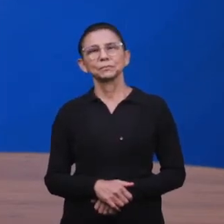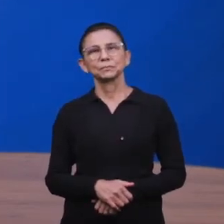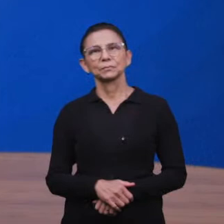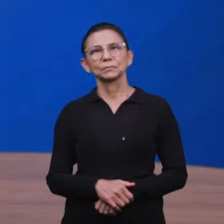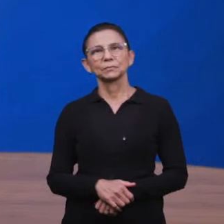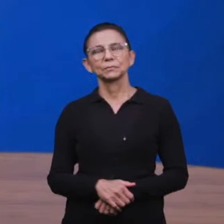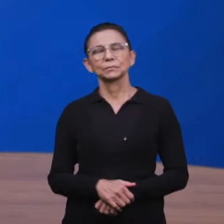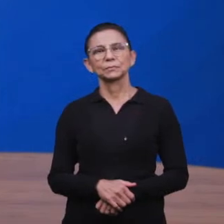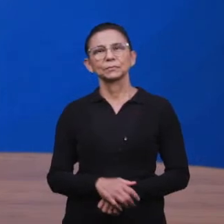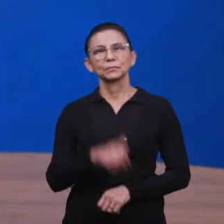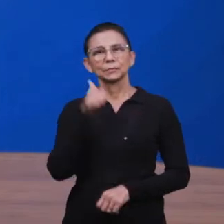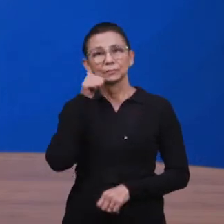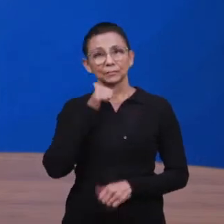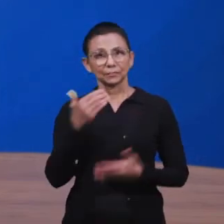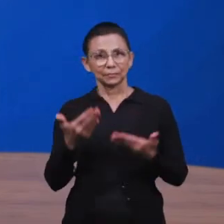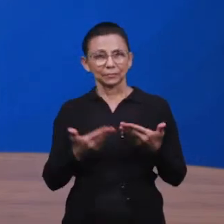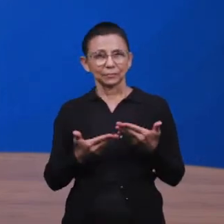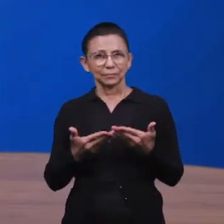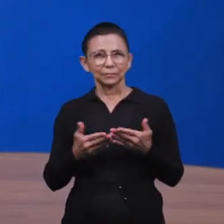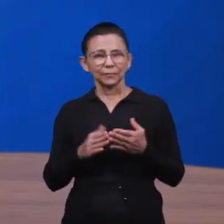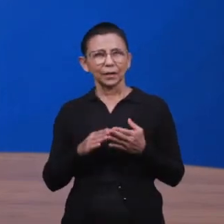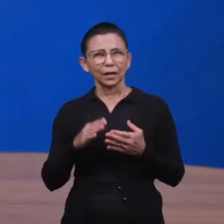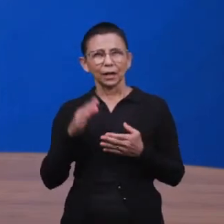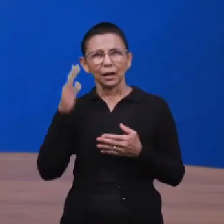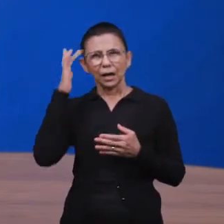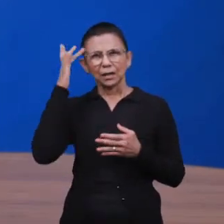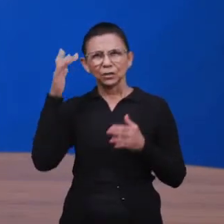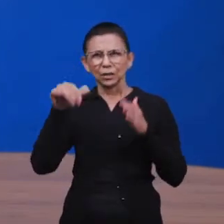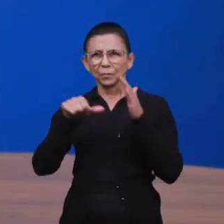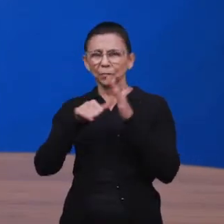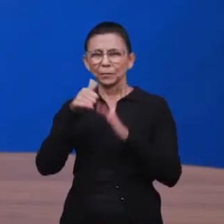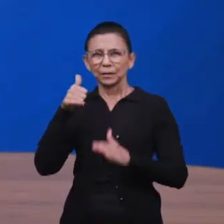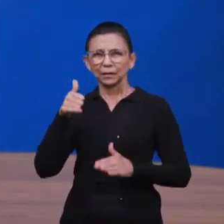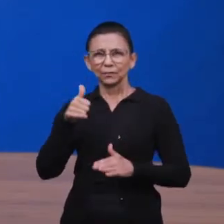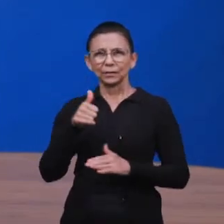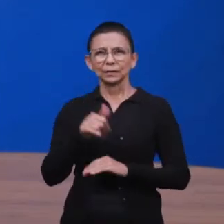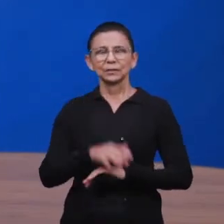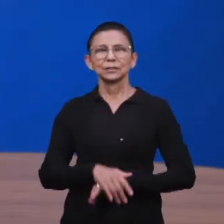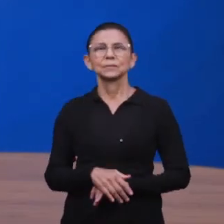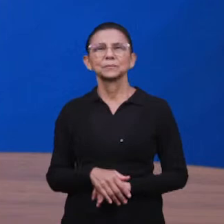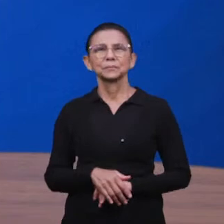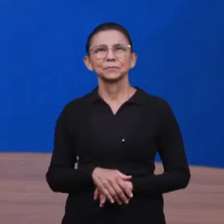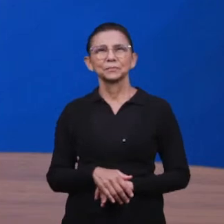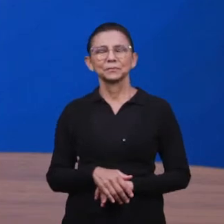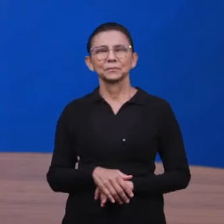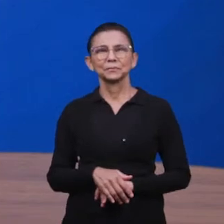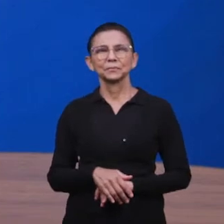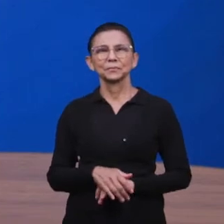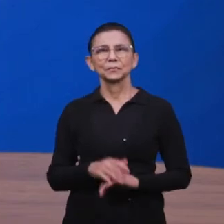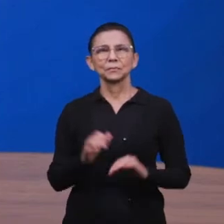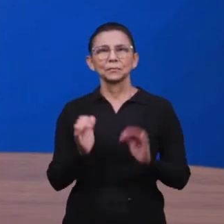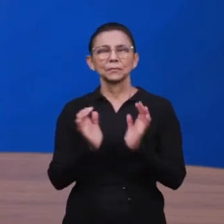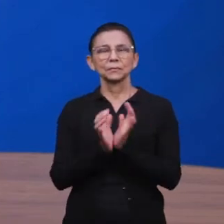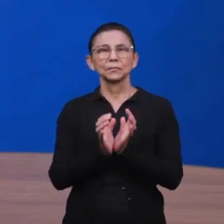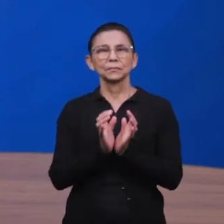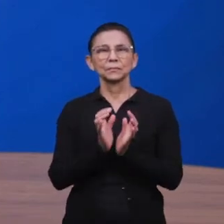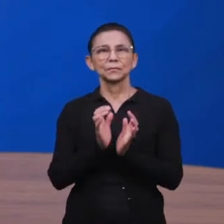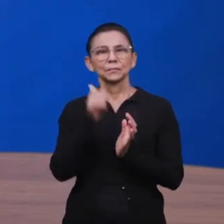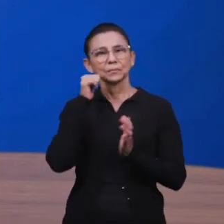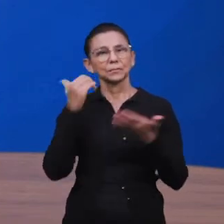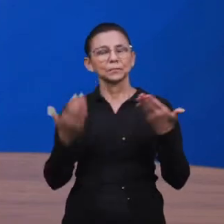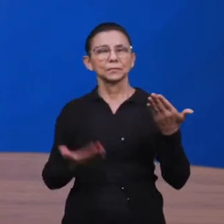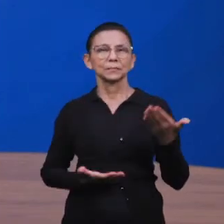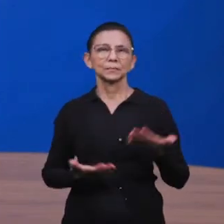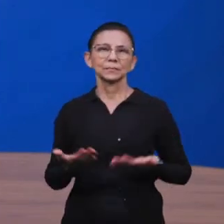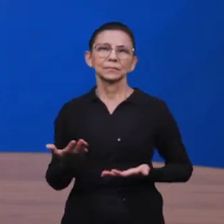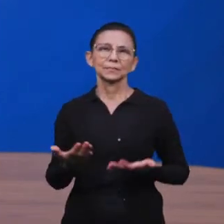que até hoje, pelo que eu me lembro, acho que é a primeira vez que a irmã participa, a irmã Elzabete. Ela é do grupo de senhoras da nossa